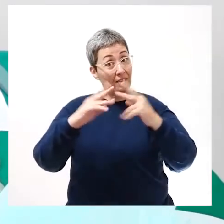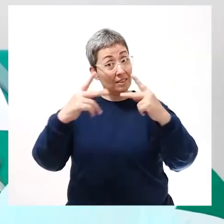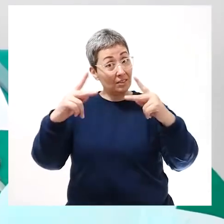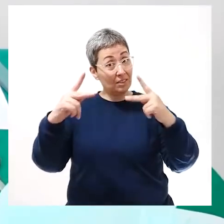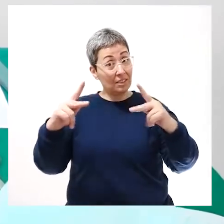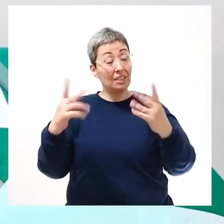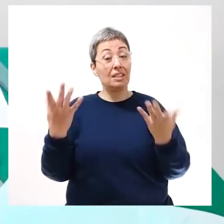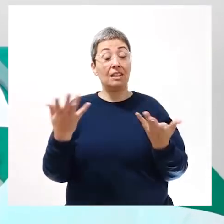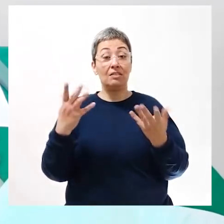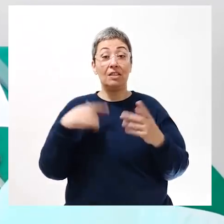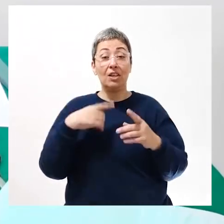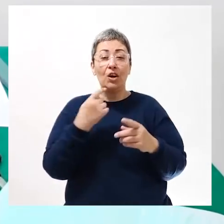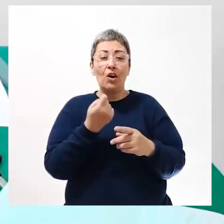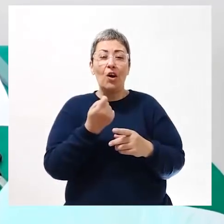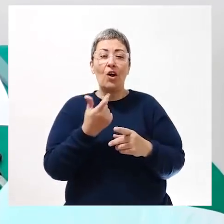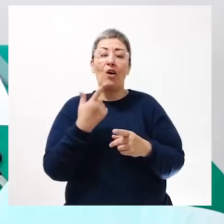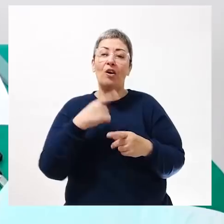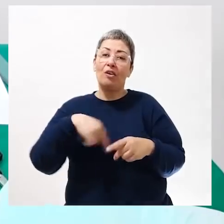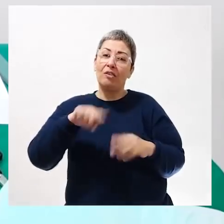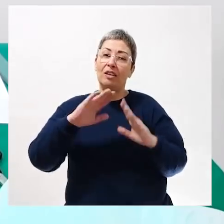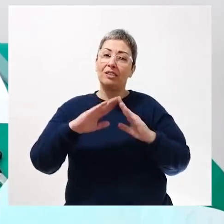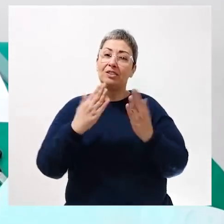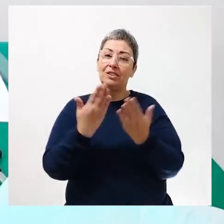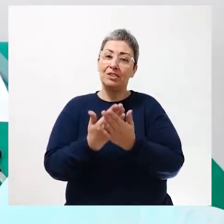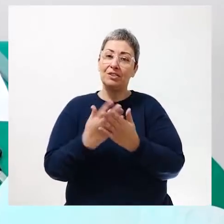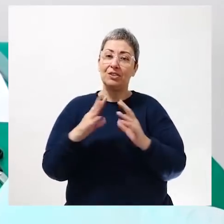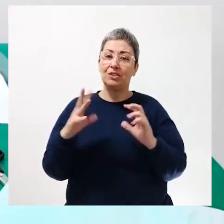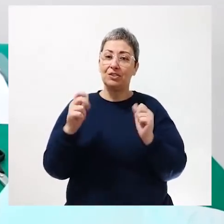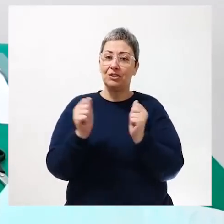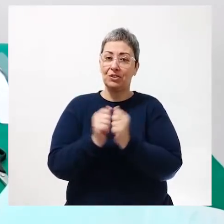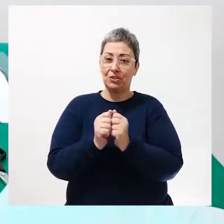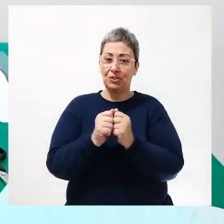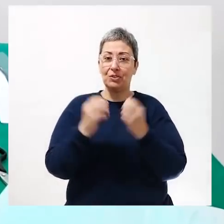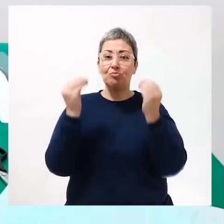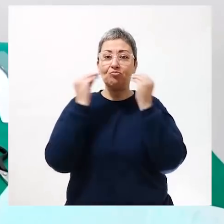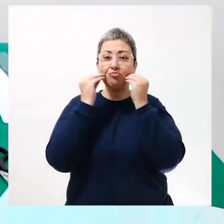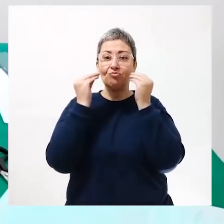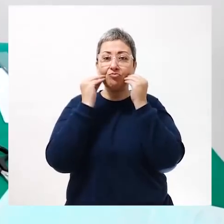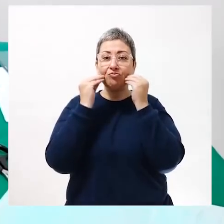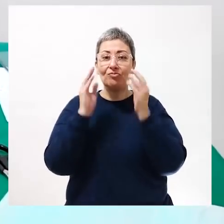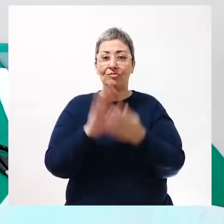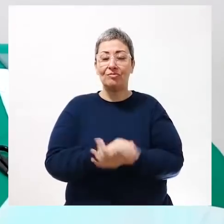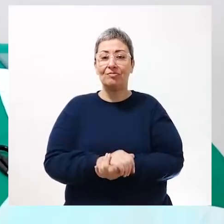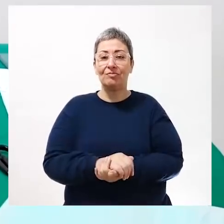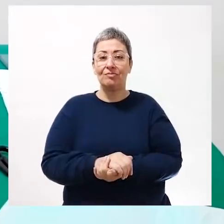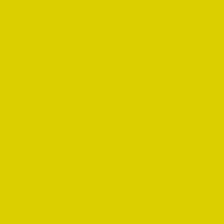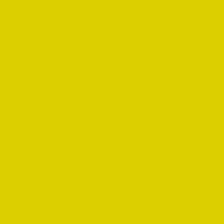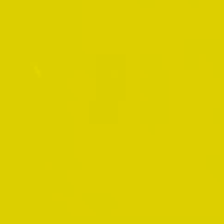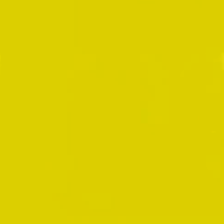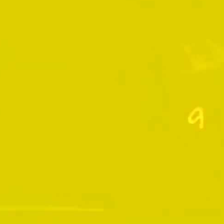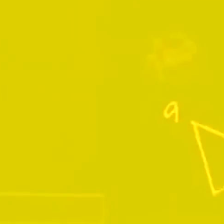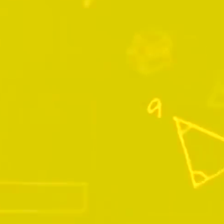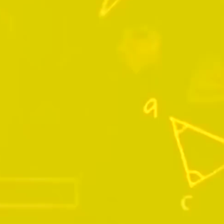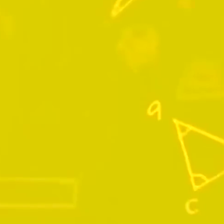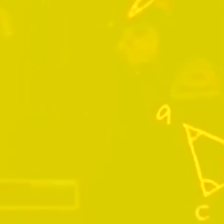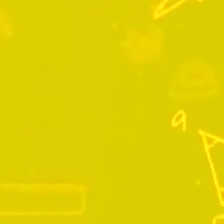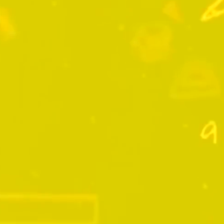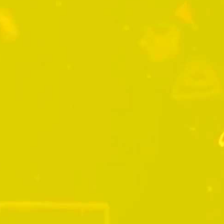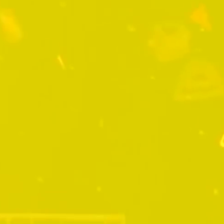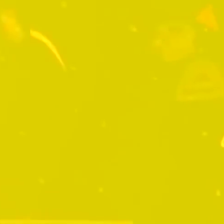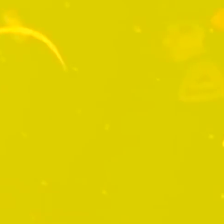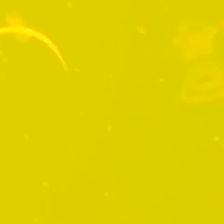aí na casa de vocês. E em breve estaremos na escola, todos juntos. Beijos!